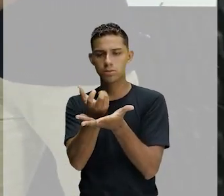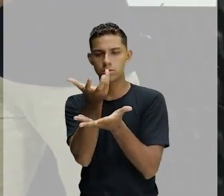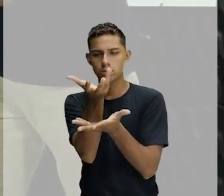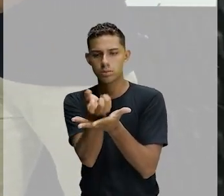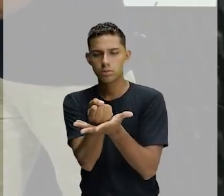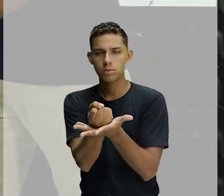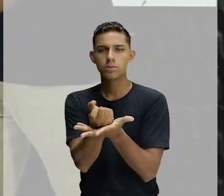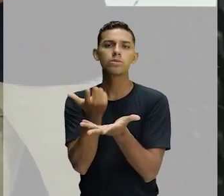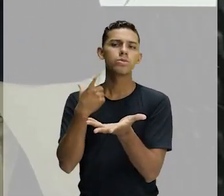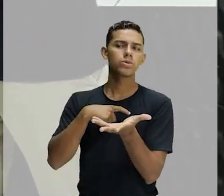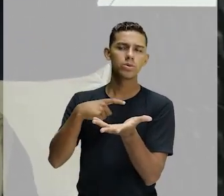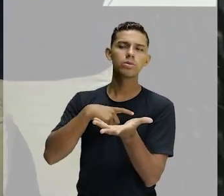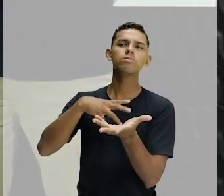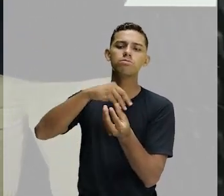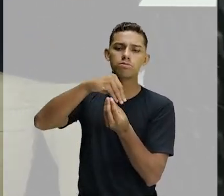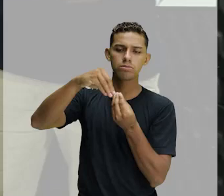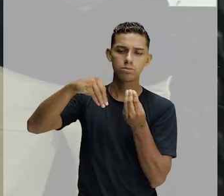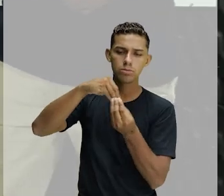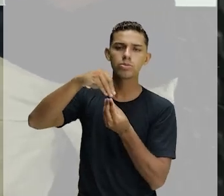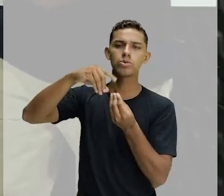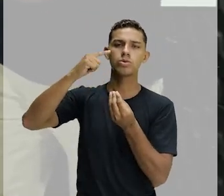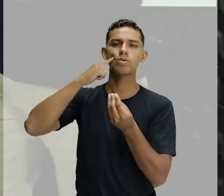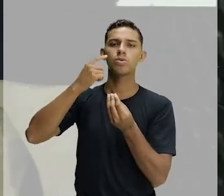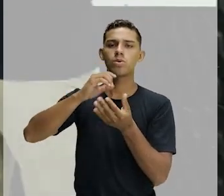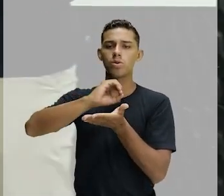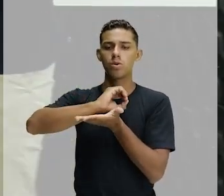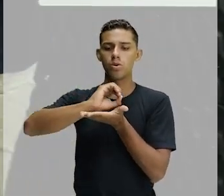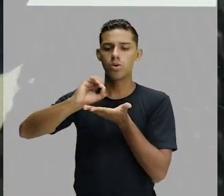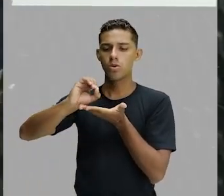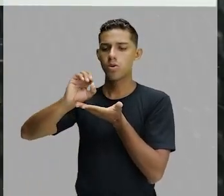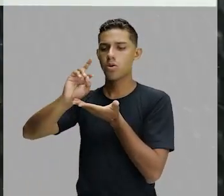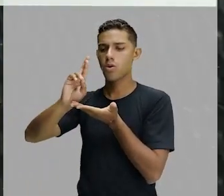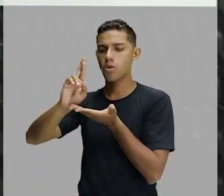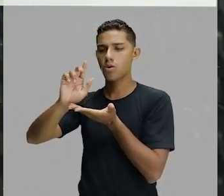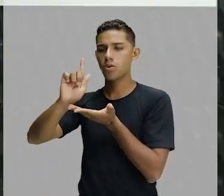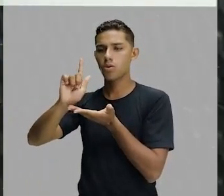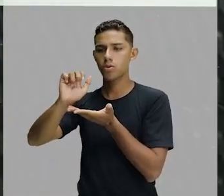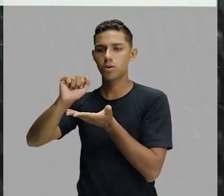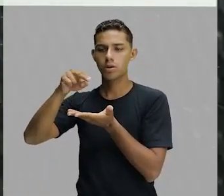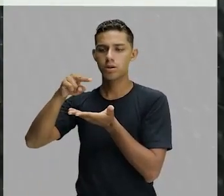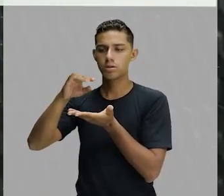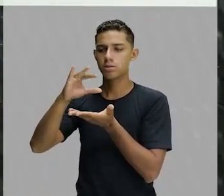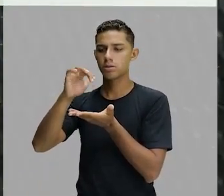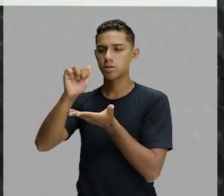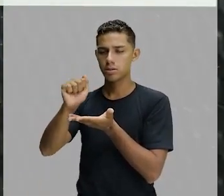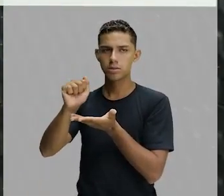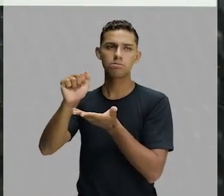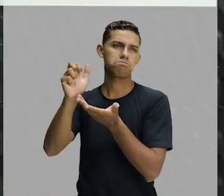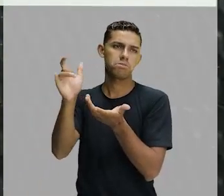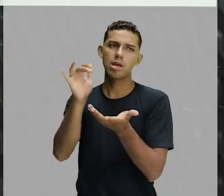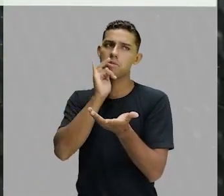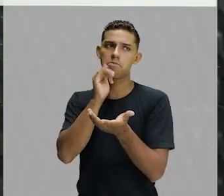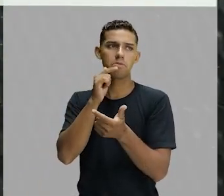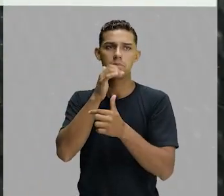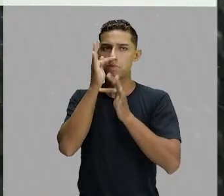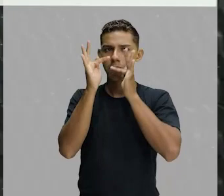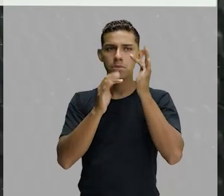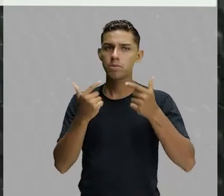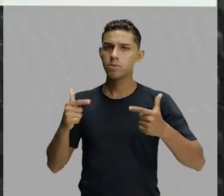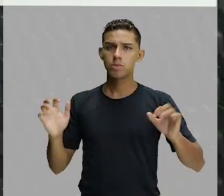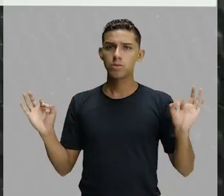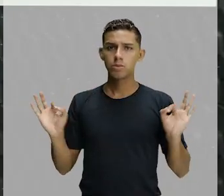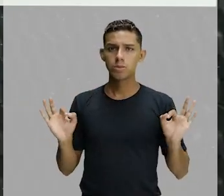para a produção de substâncias orgânicas. E aí, como eu mencionei para vocês, para que a planta ela não venha a